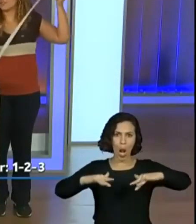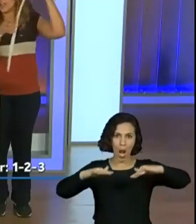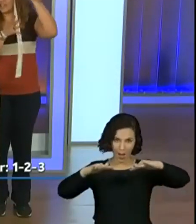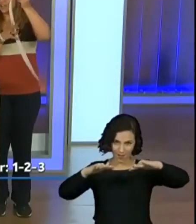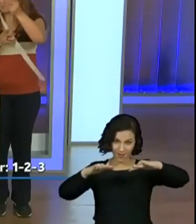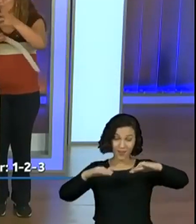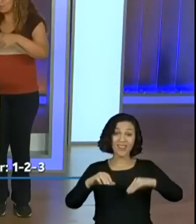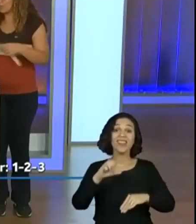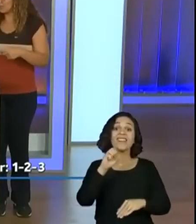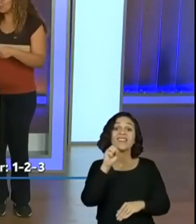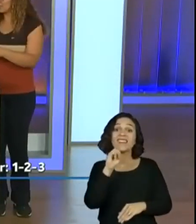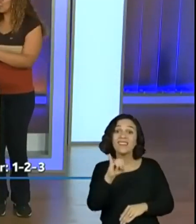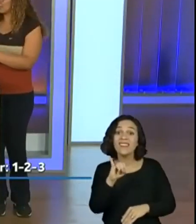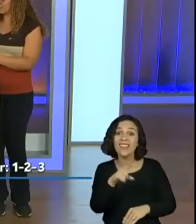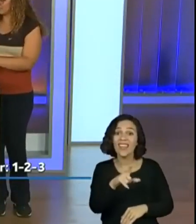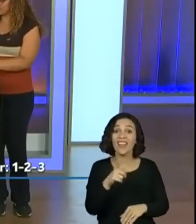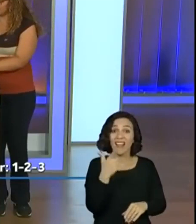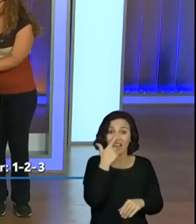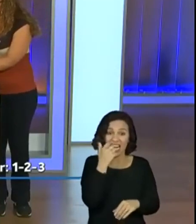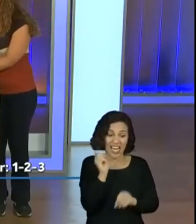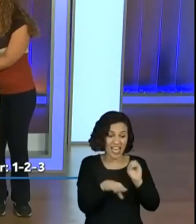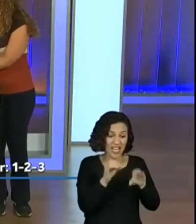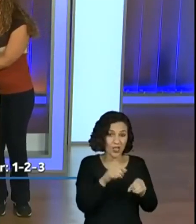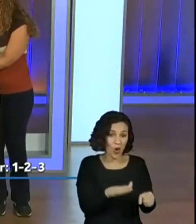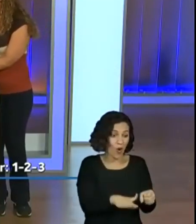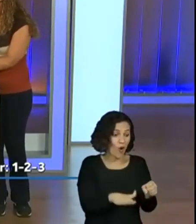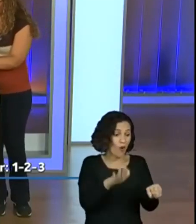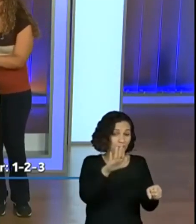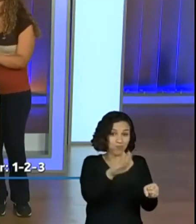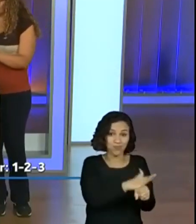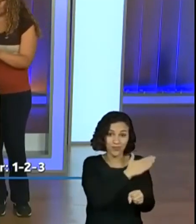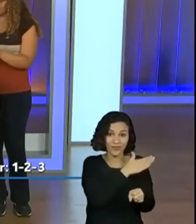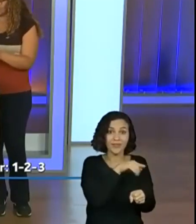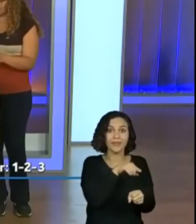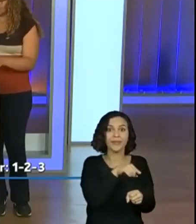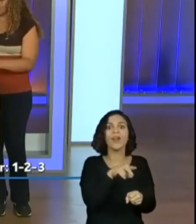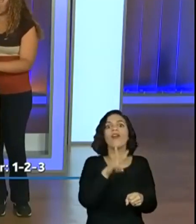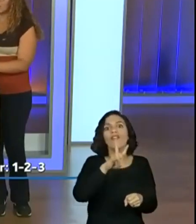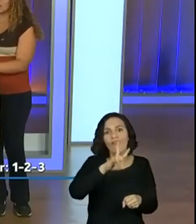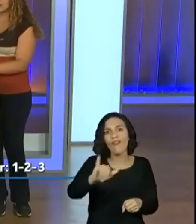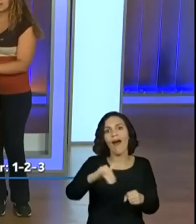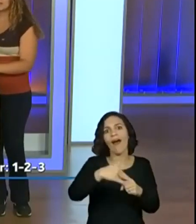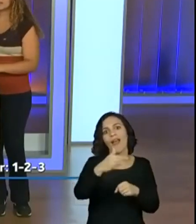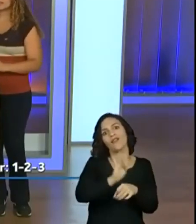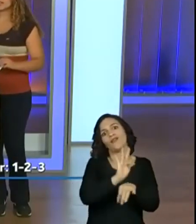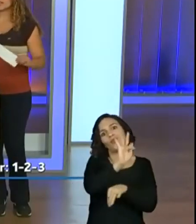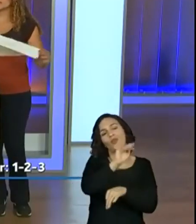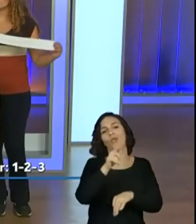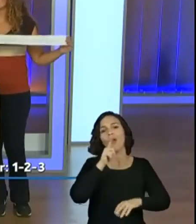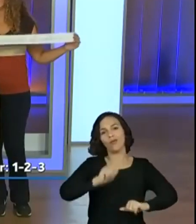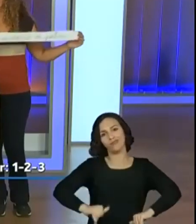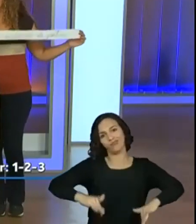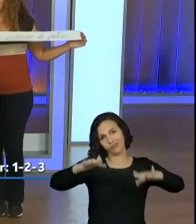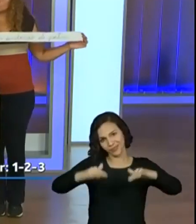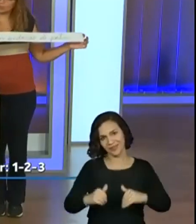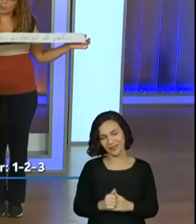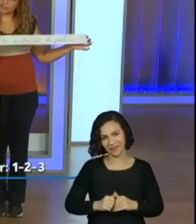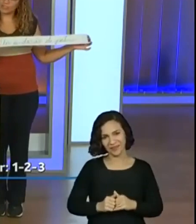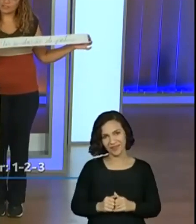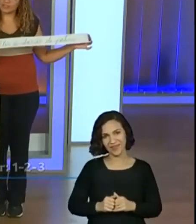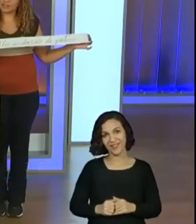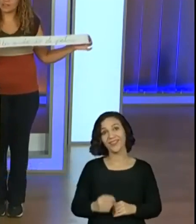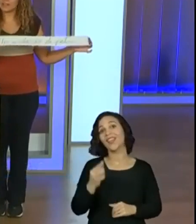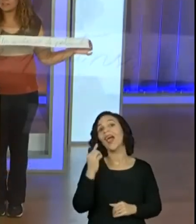bueiros estiverem entupidos. Exatamente. Vamos lá. Agora, eles andarão